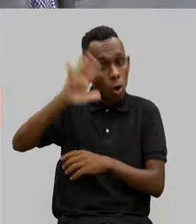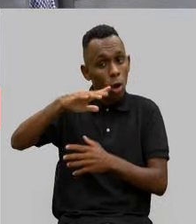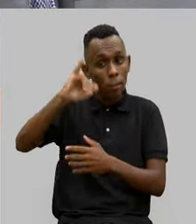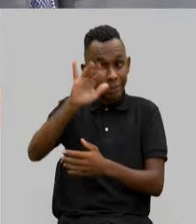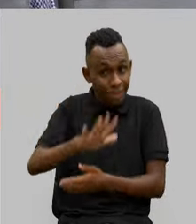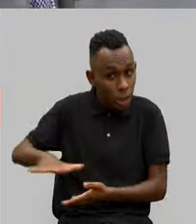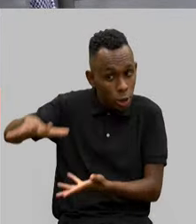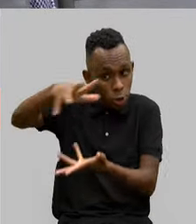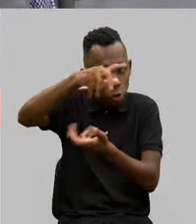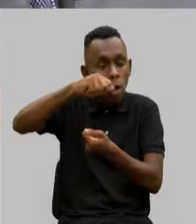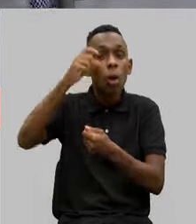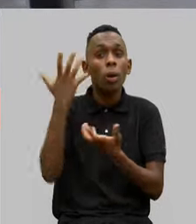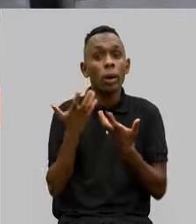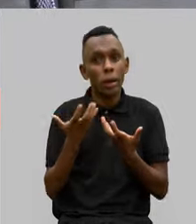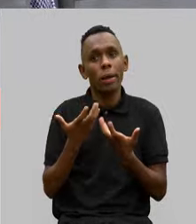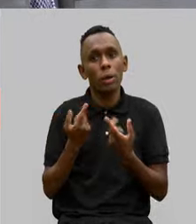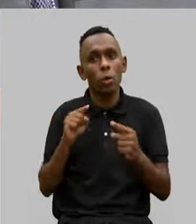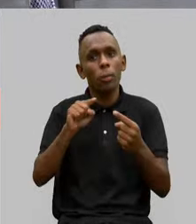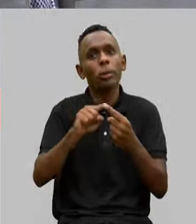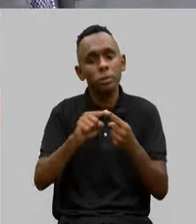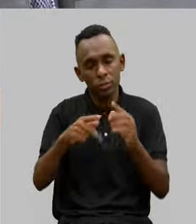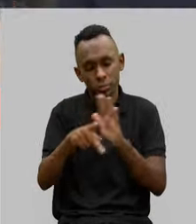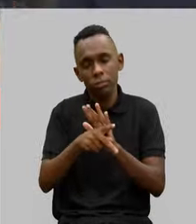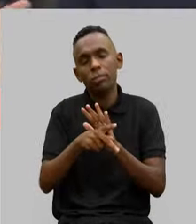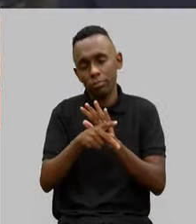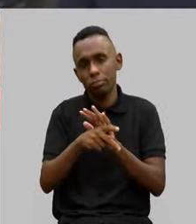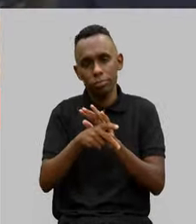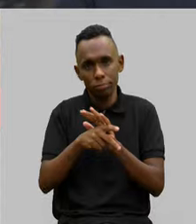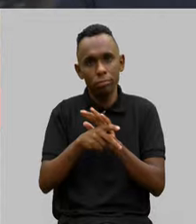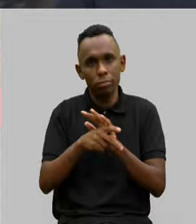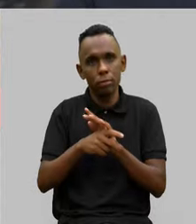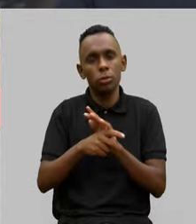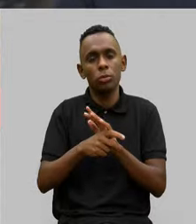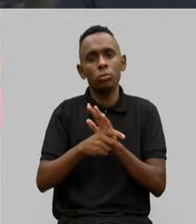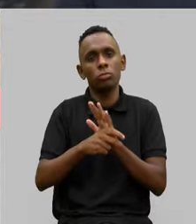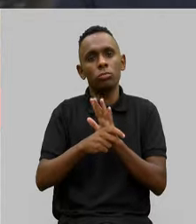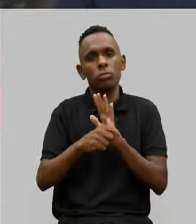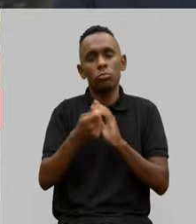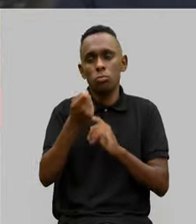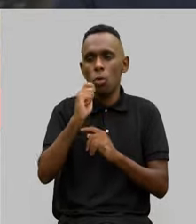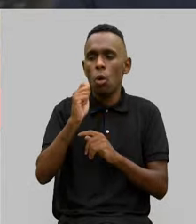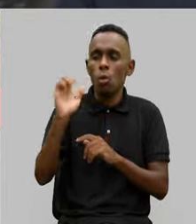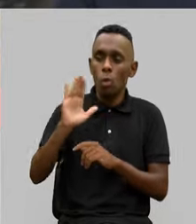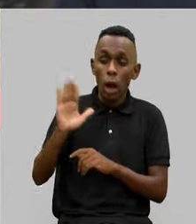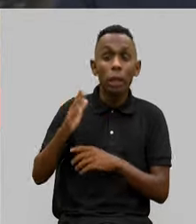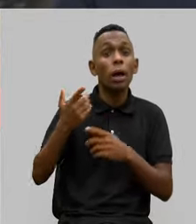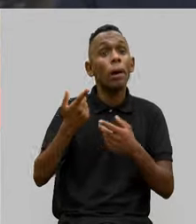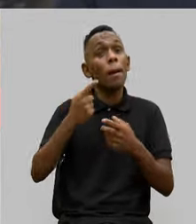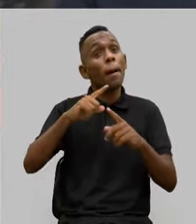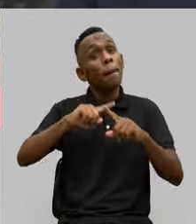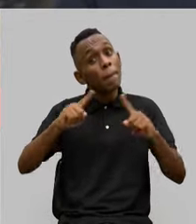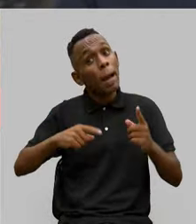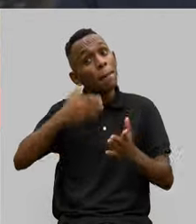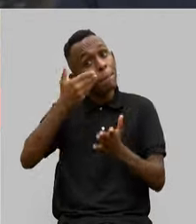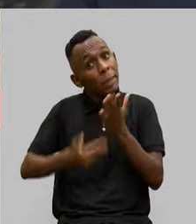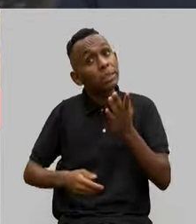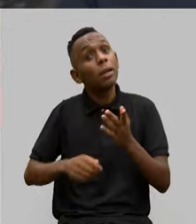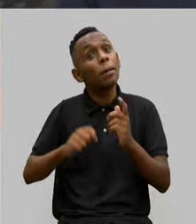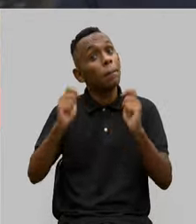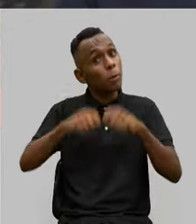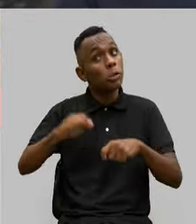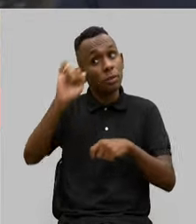legalizar apresentar um marco regulatório é também uma questão de soberania porque nós podemos perder isso para o mercado